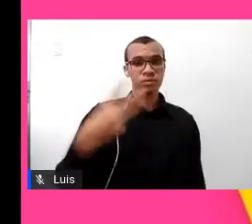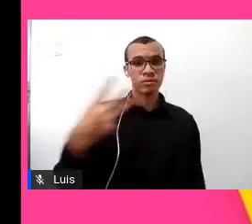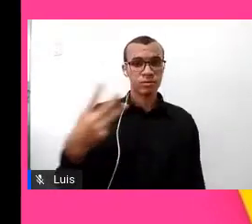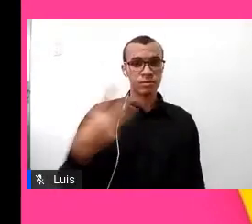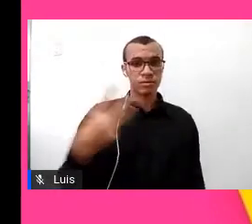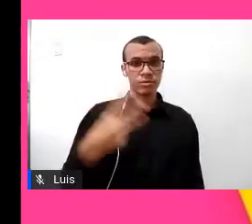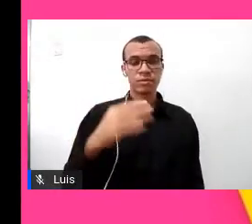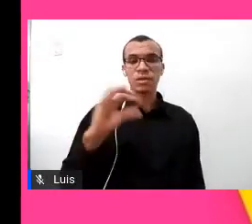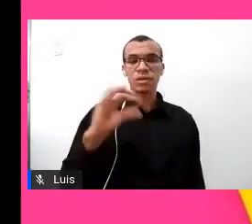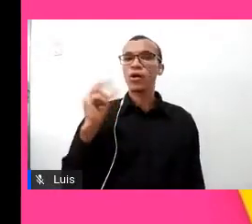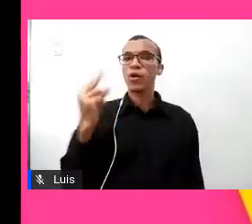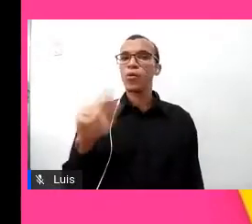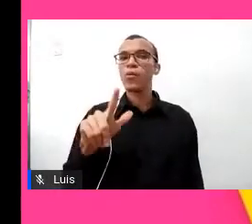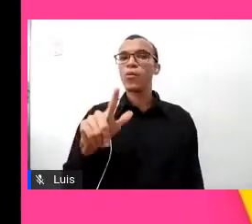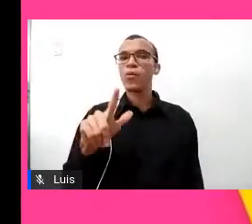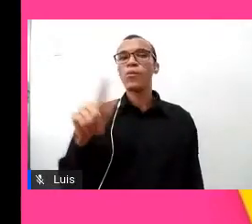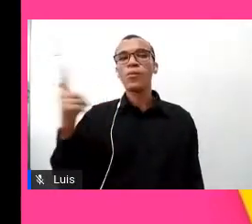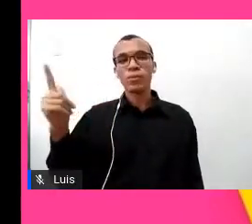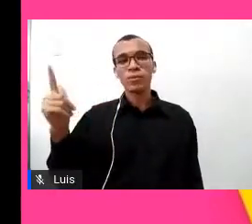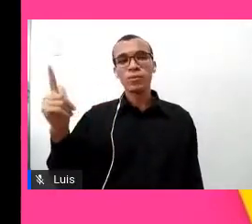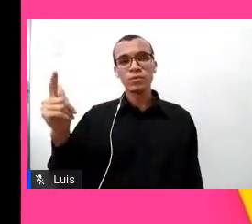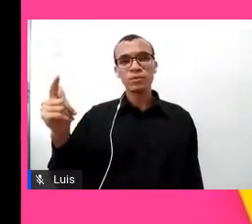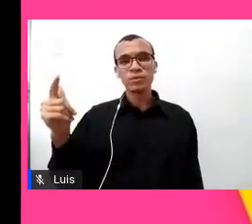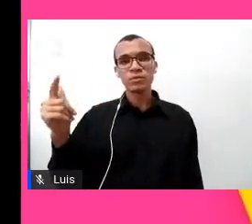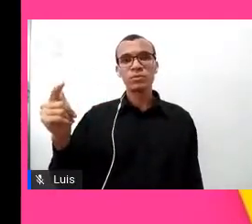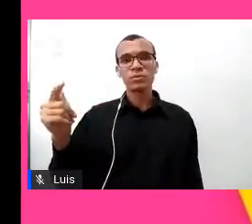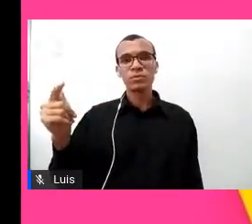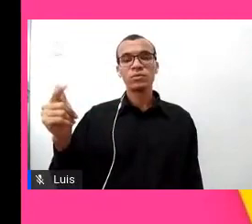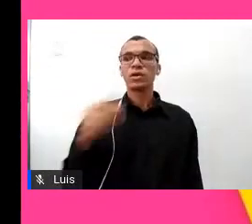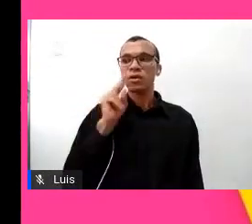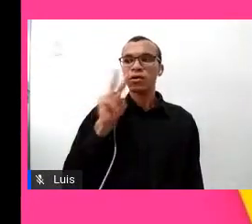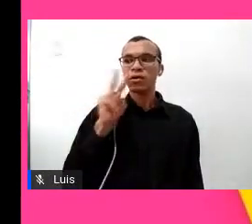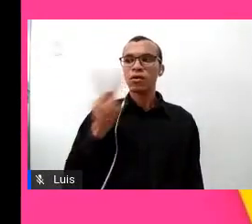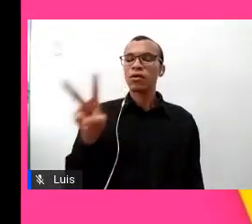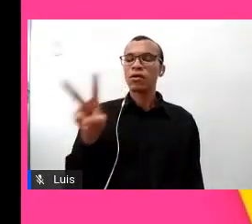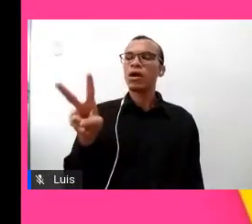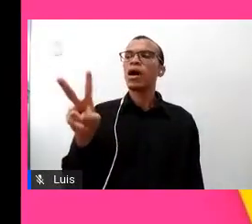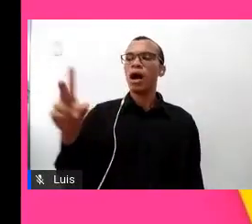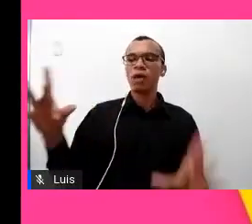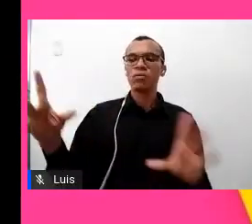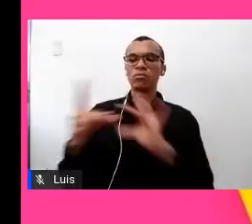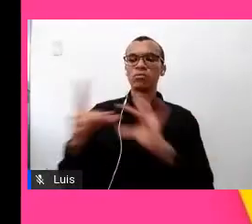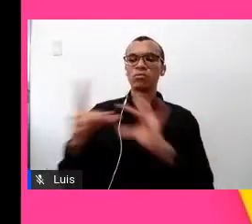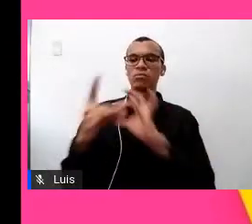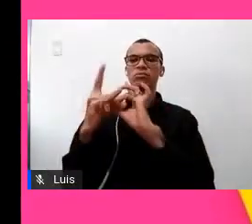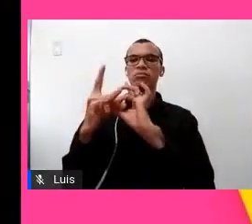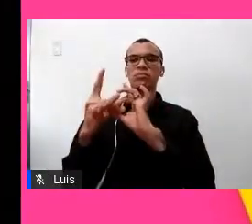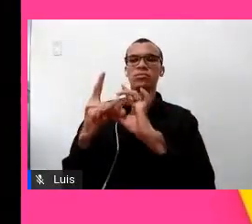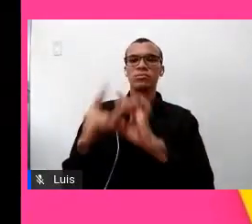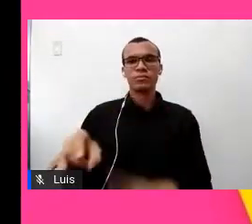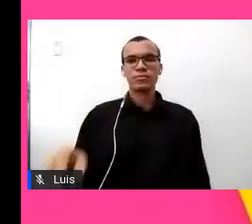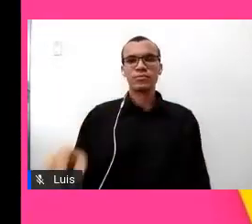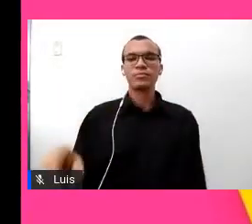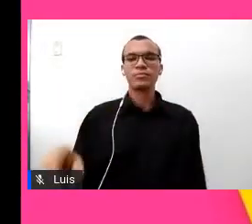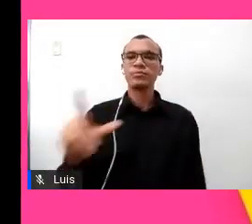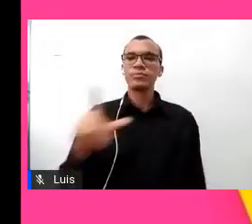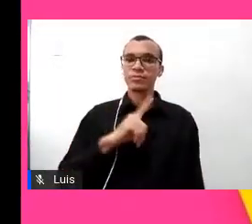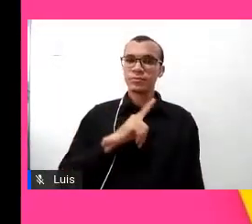outra numeração que vai me dar o ponto de ligação. Então, eu tenho aqui